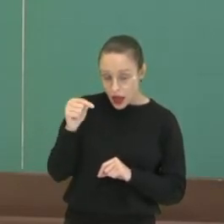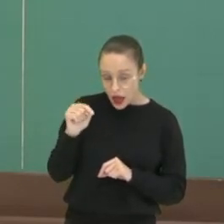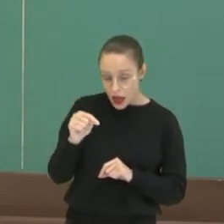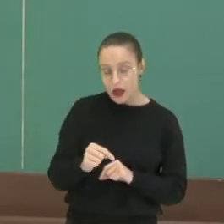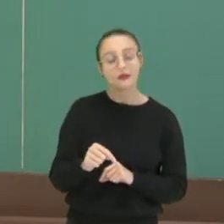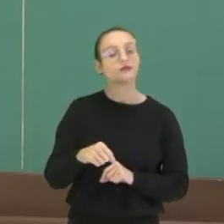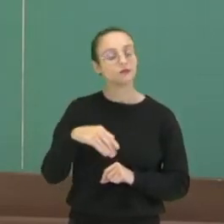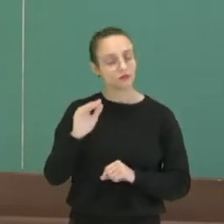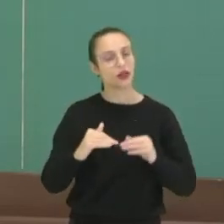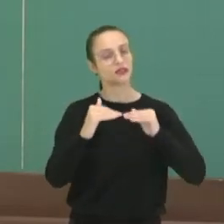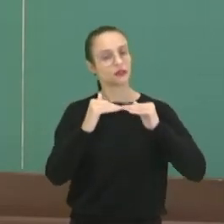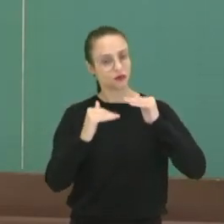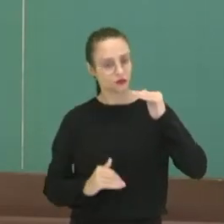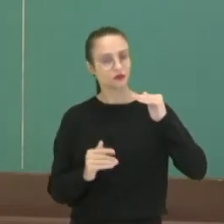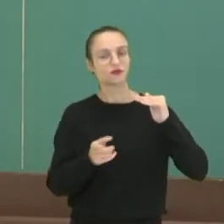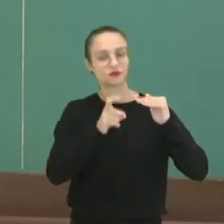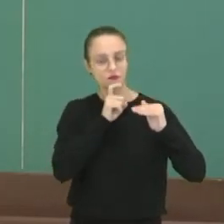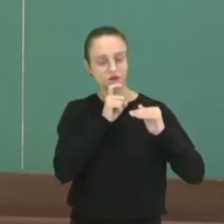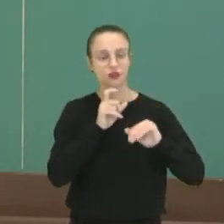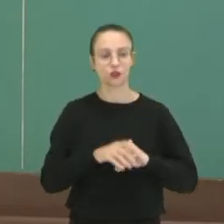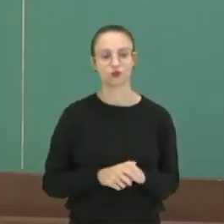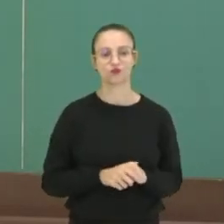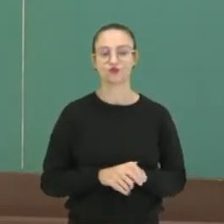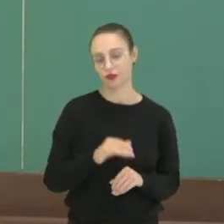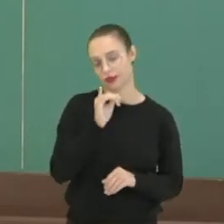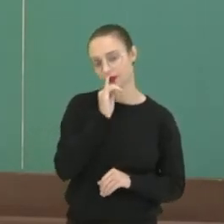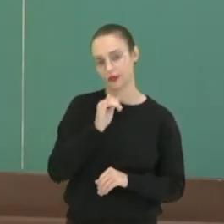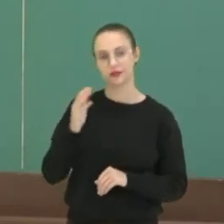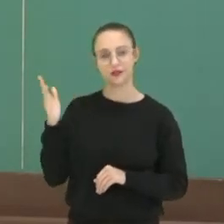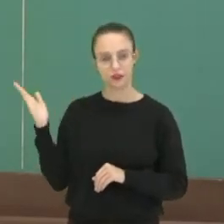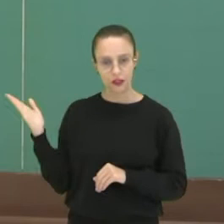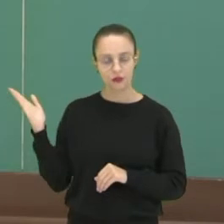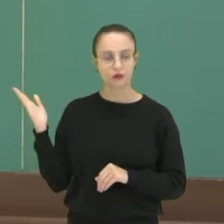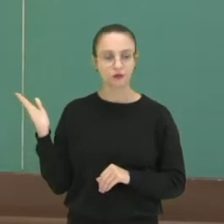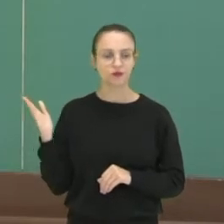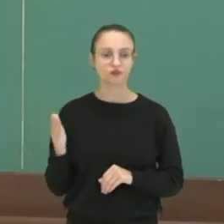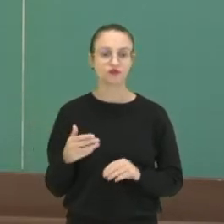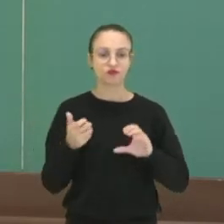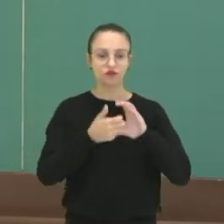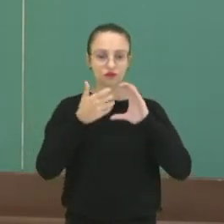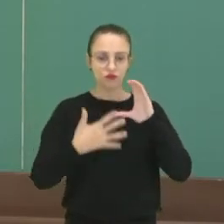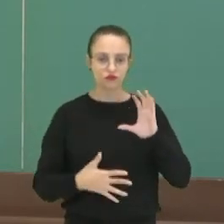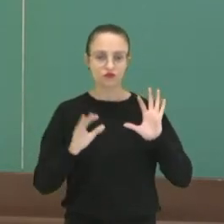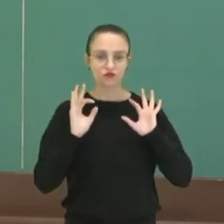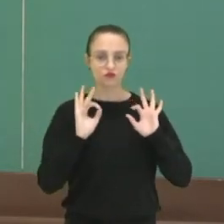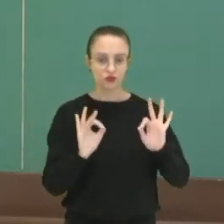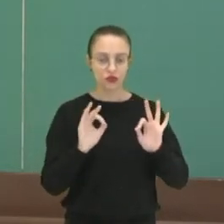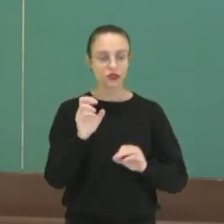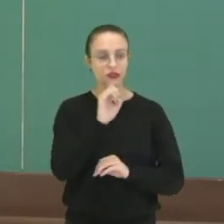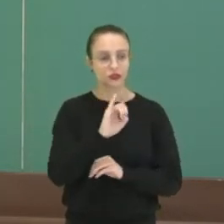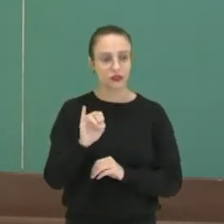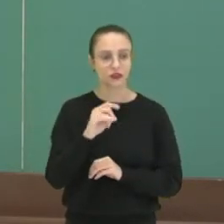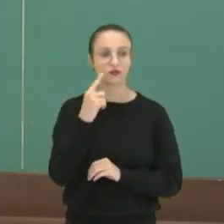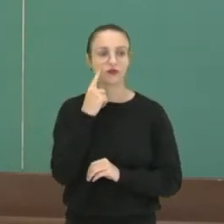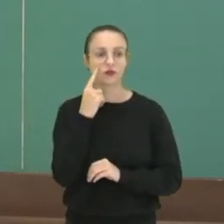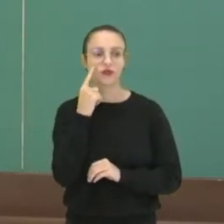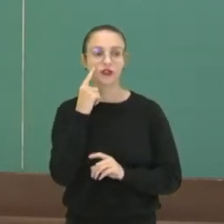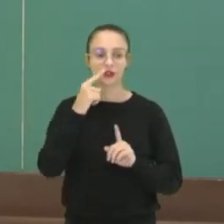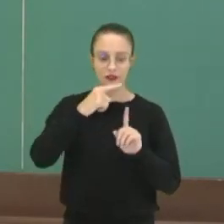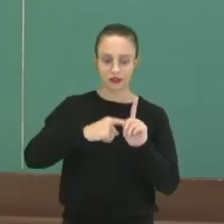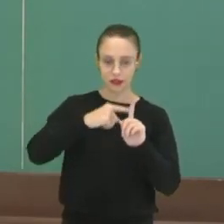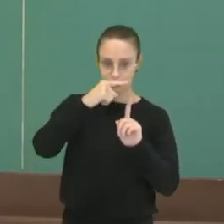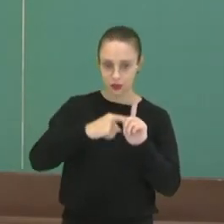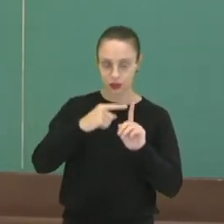ser as temperaturas médias, né? Então é o exemplo que a gente traz ali dessa característica, certo? Se eu considerar a temperatura do